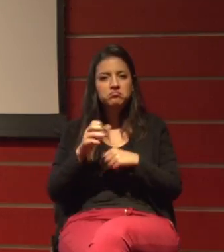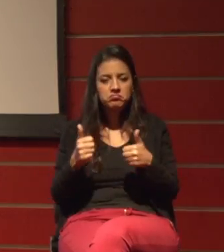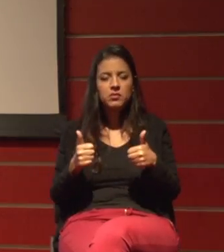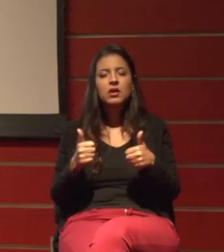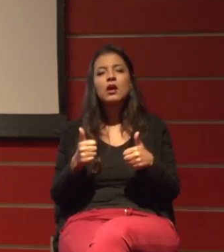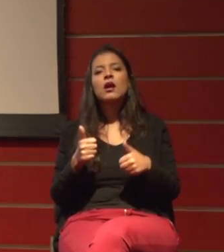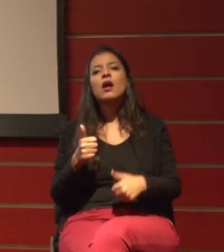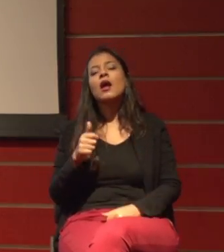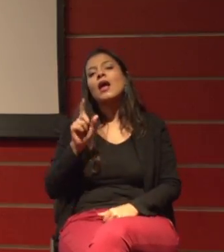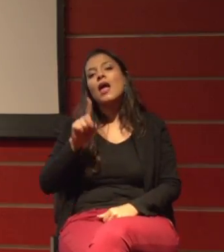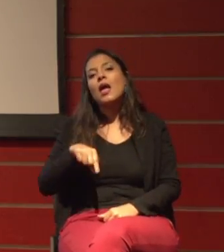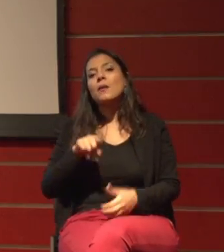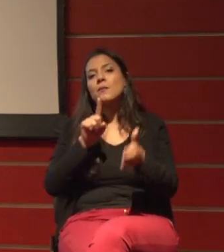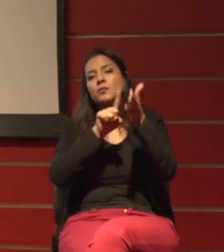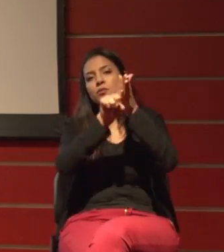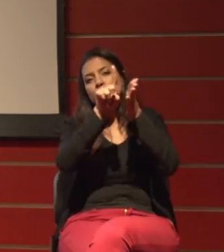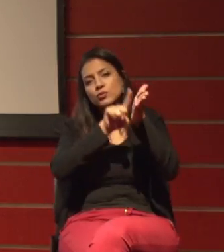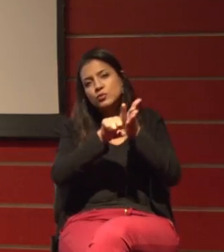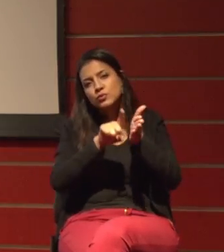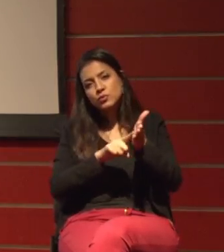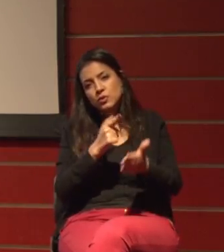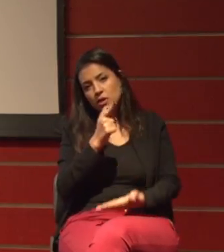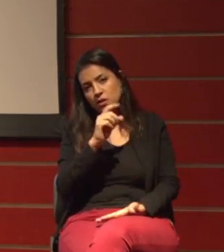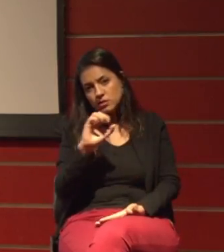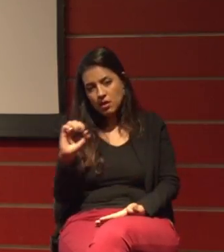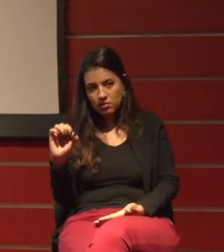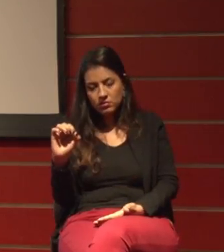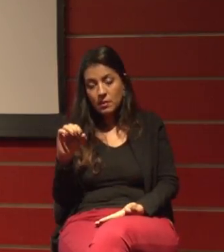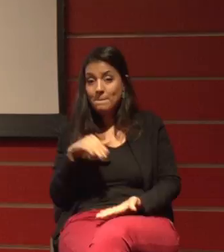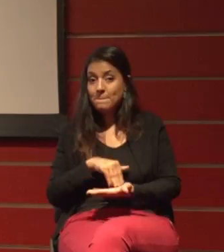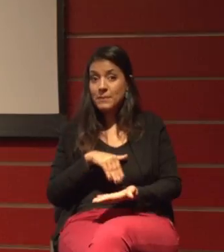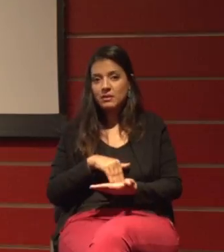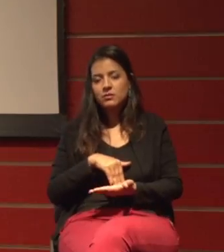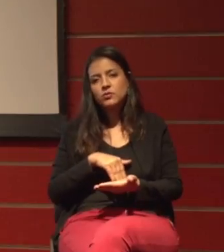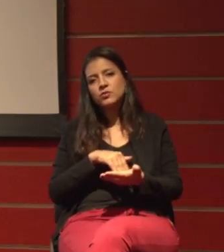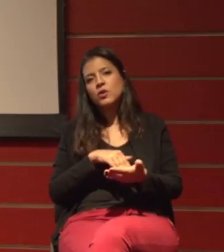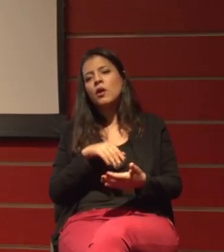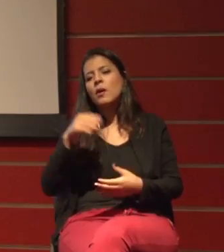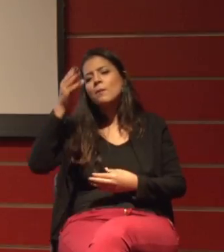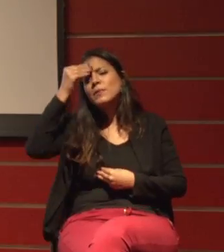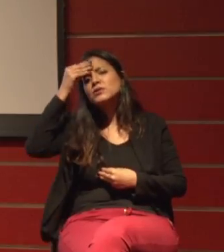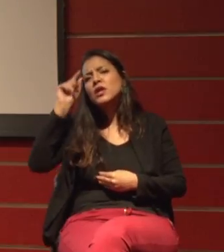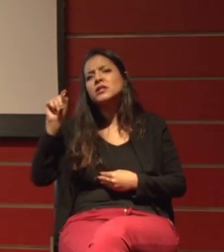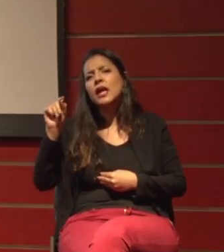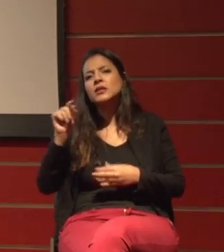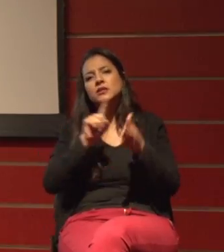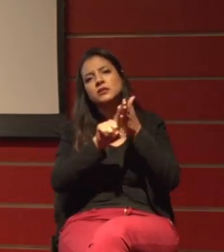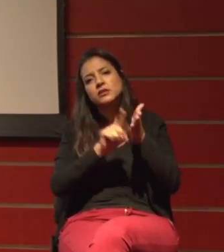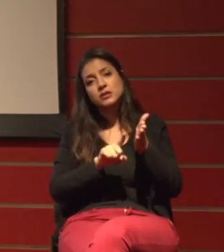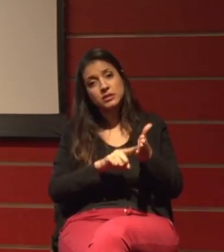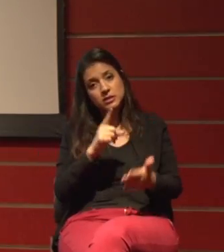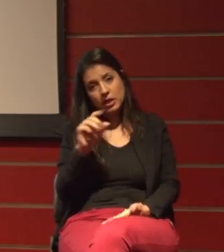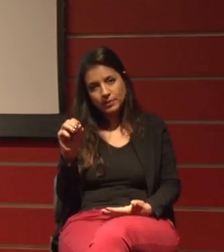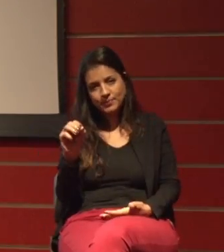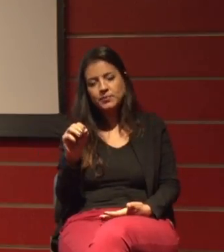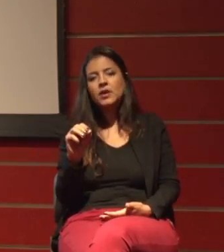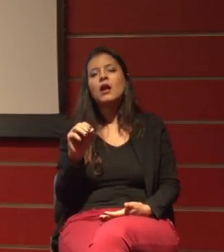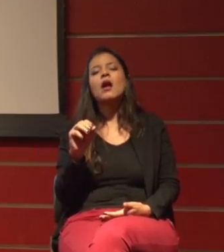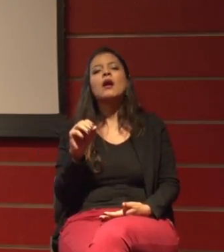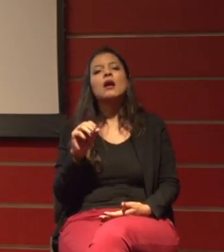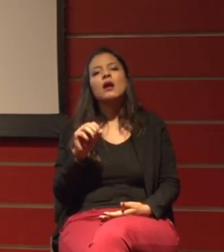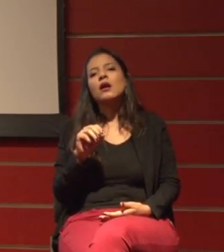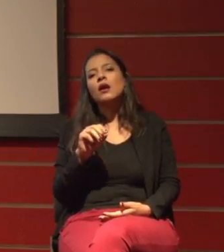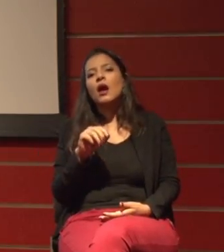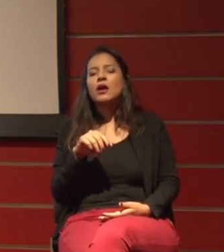então são 100 pergunt sobre esse personagem no mínimo 100 perguntas sobre o personagem então assim quando você acaba Eu